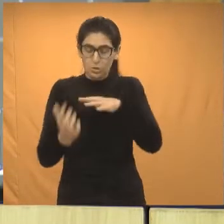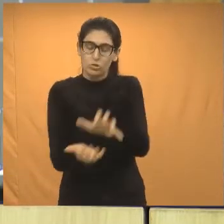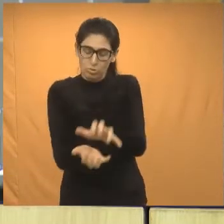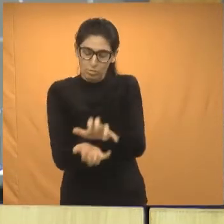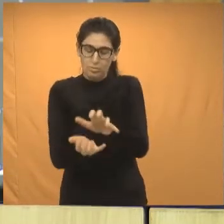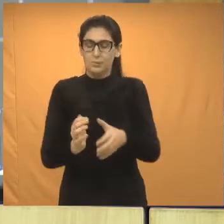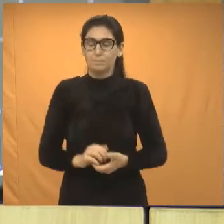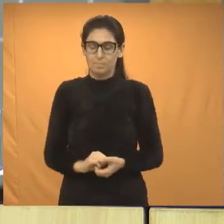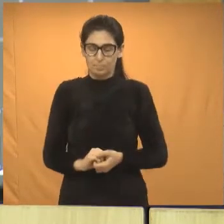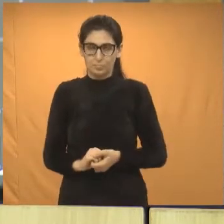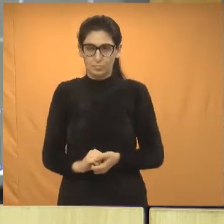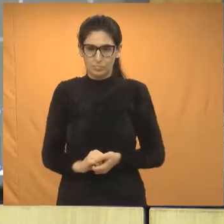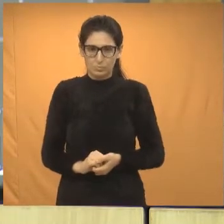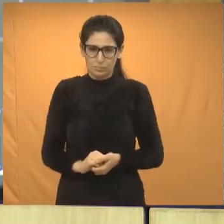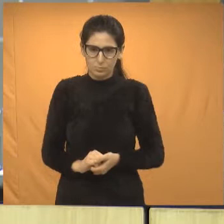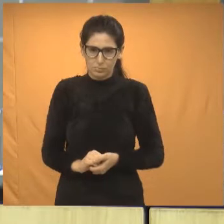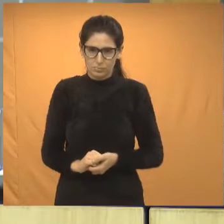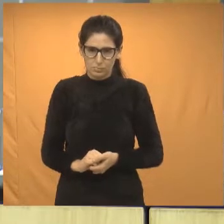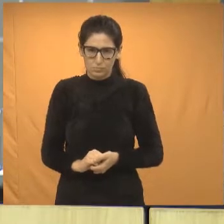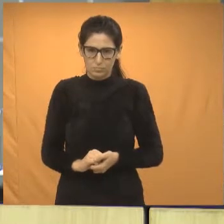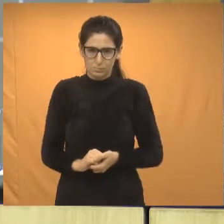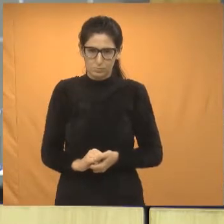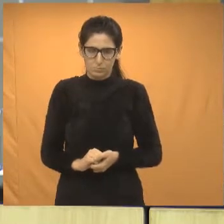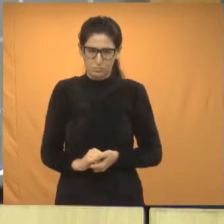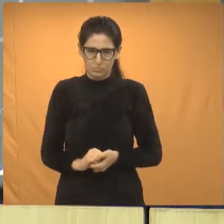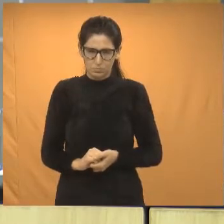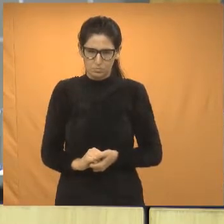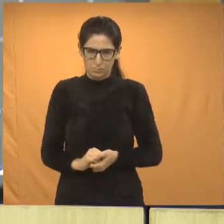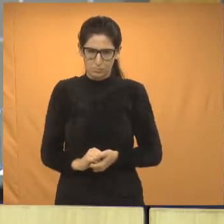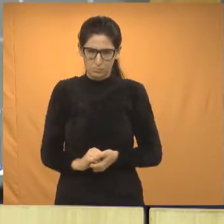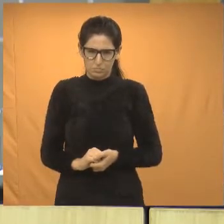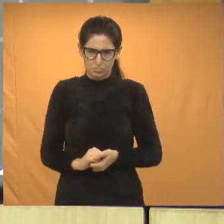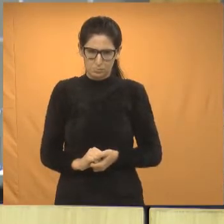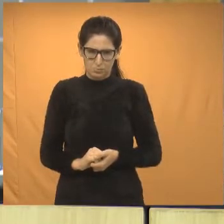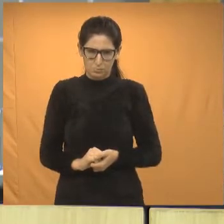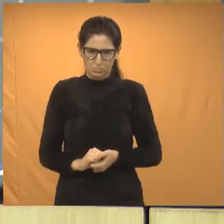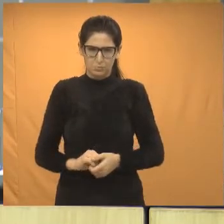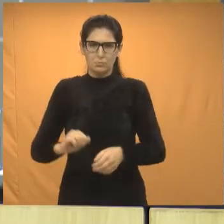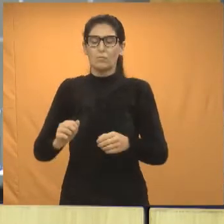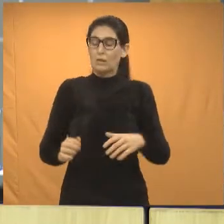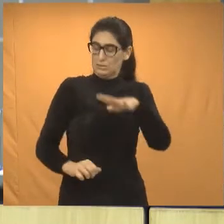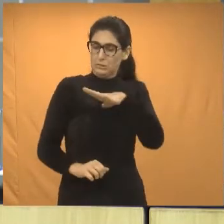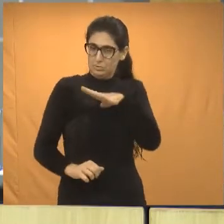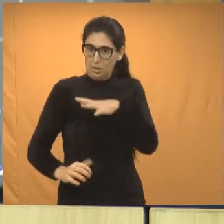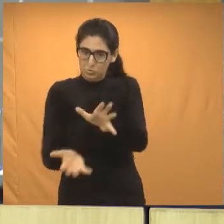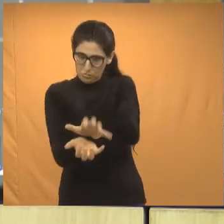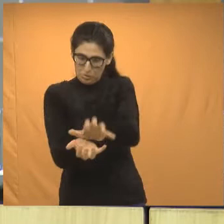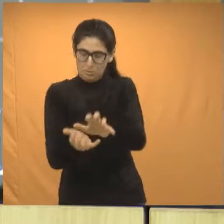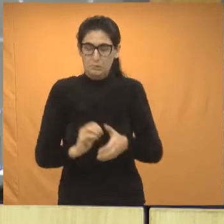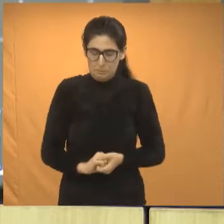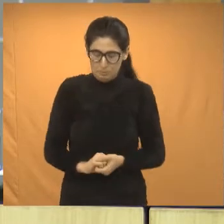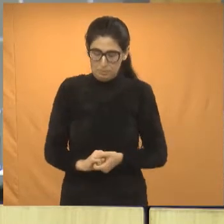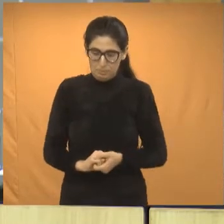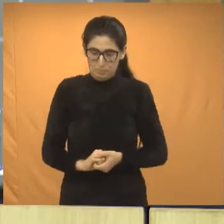de Jacareí, no exercício da competência municipal definida